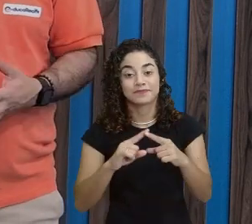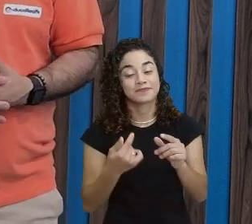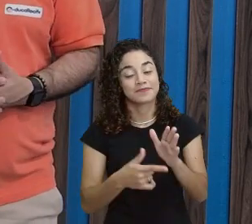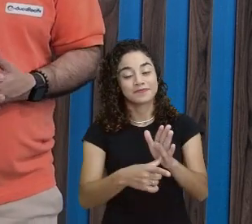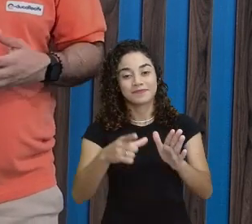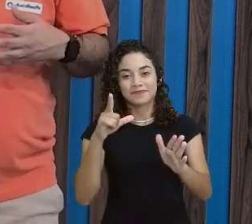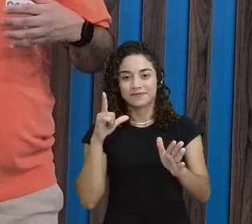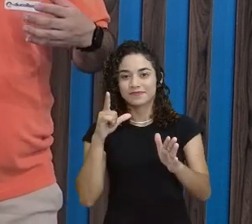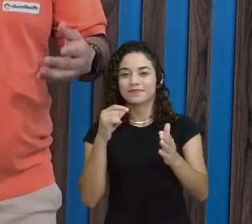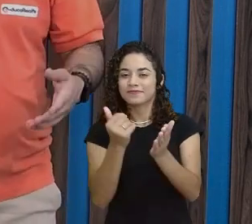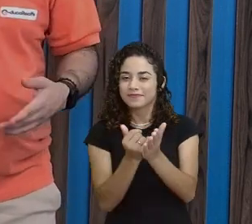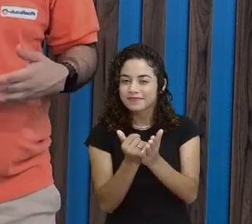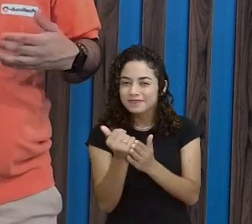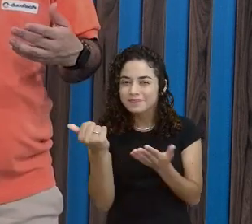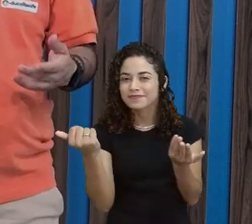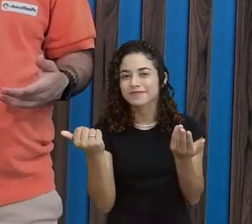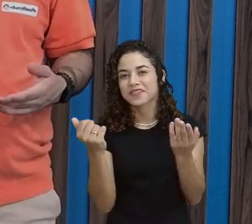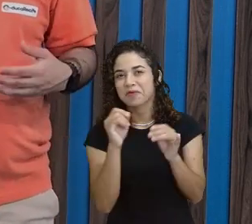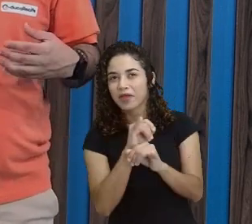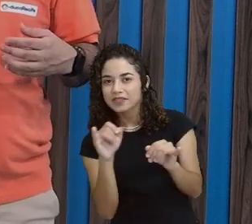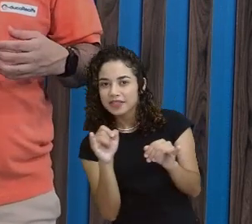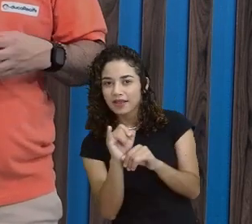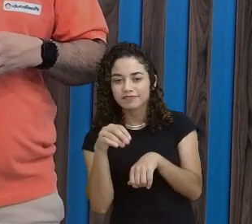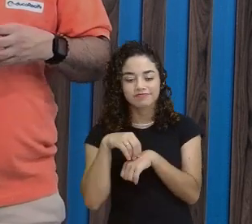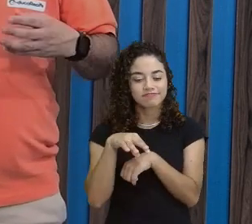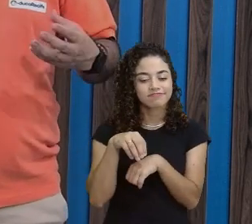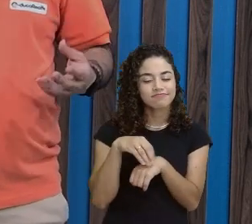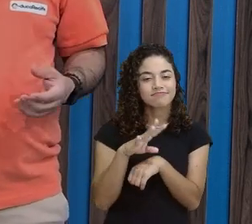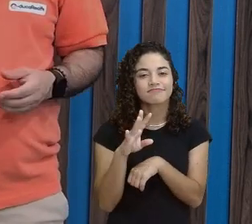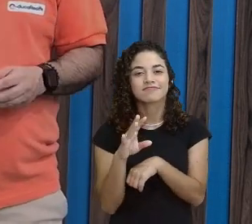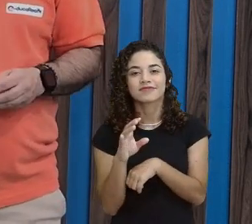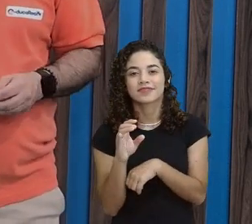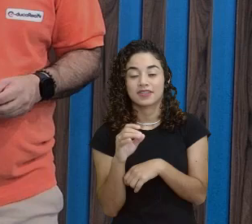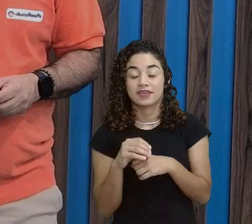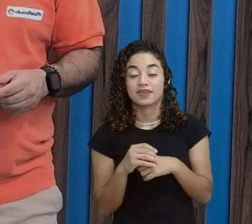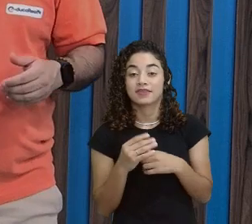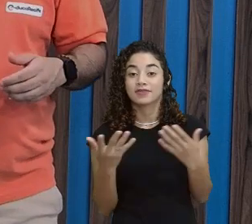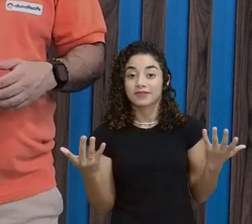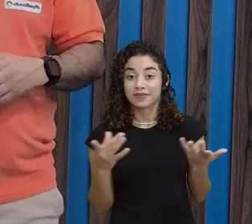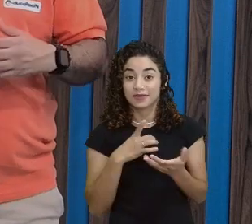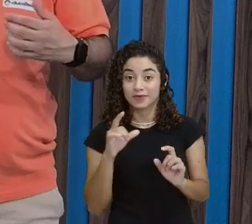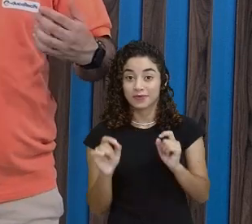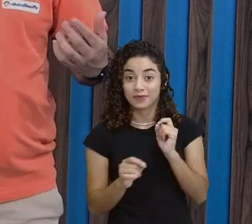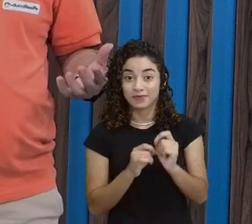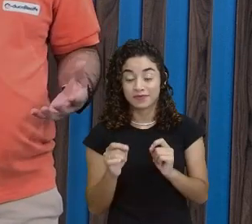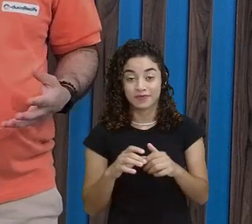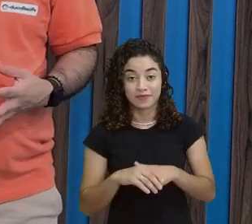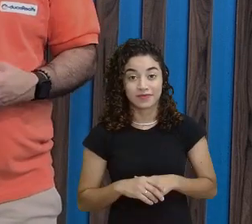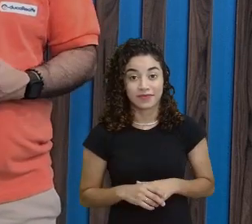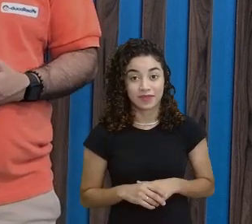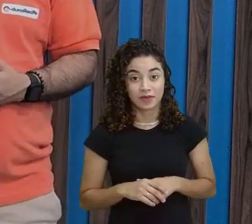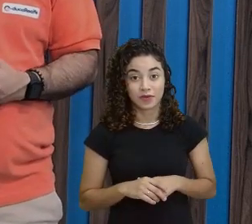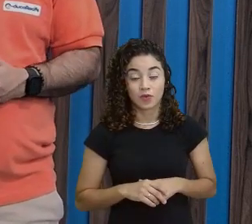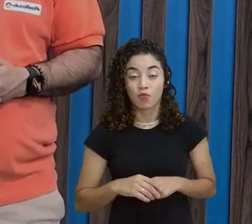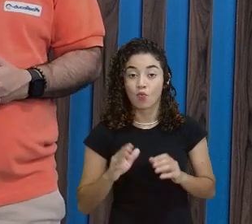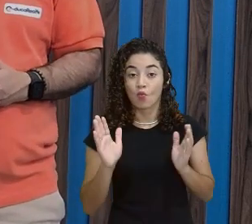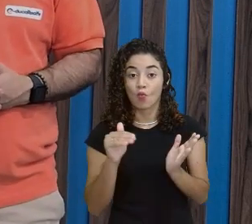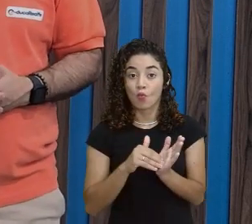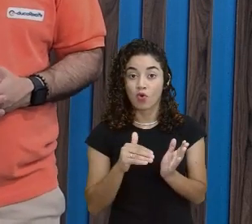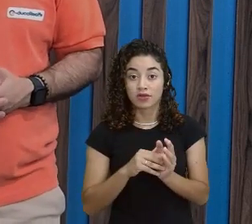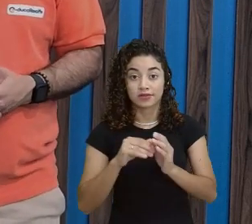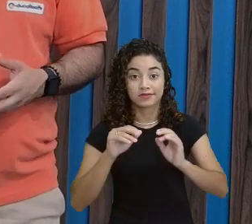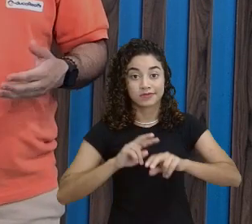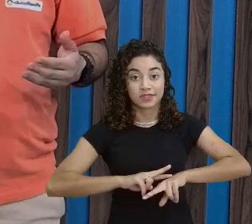ir para as mensagens finais, é só um adendo, né? A gente tem um último tema aqui para a